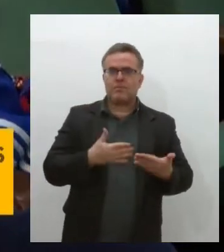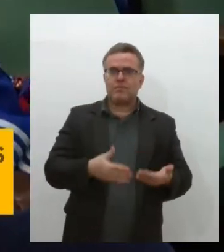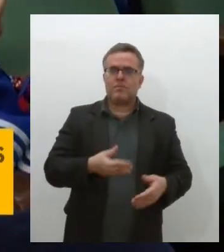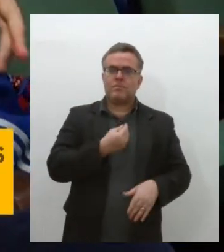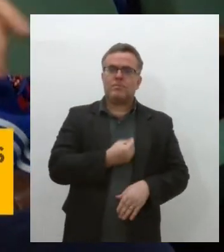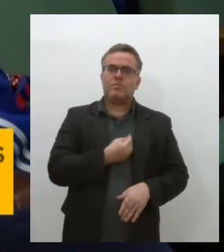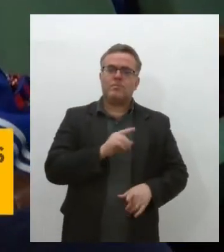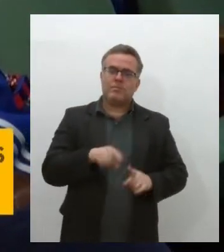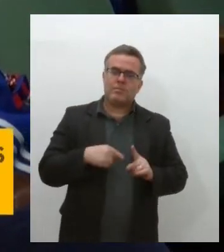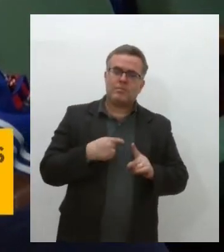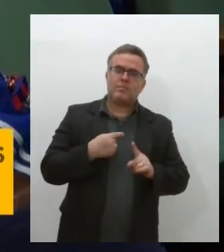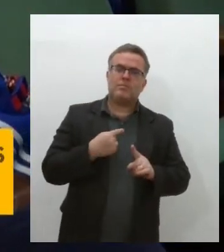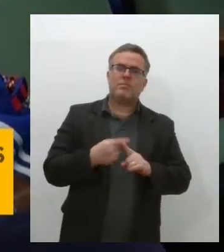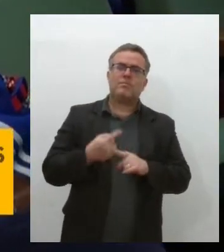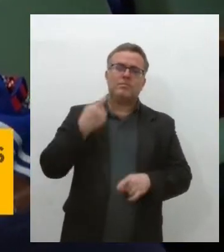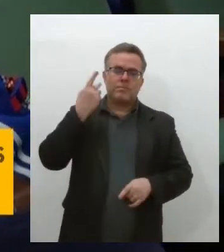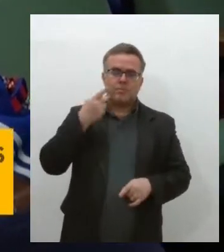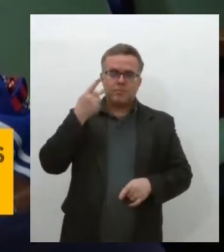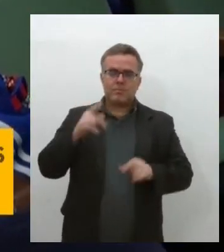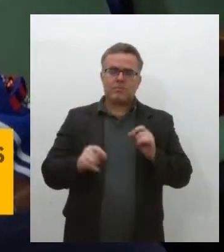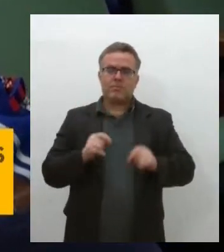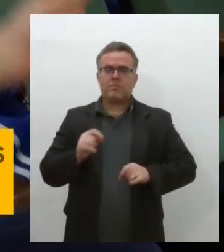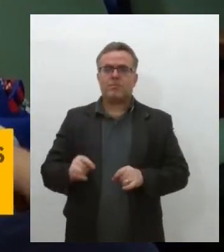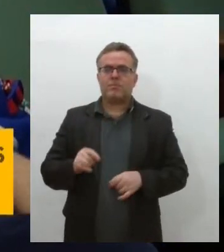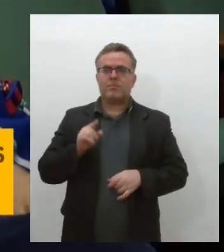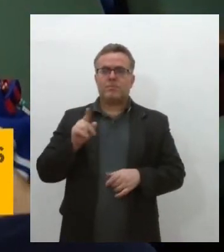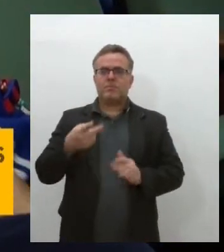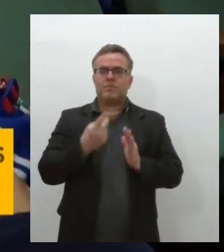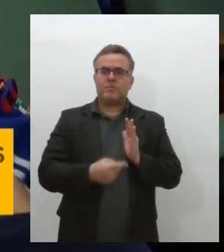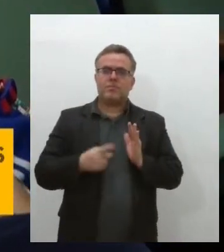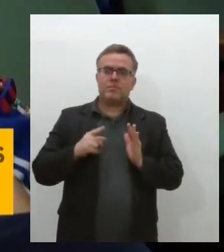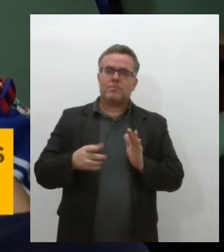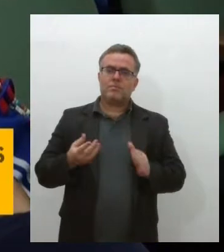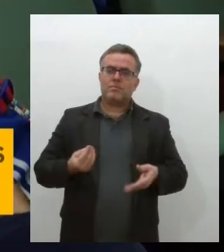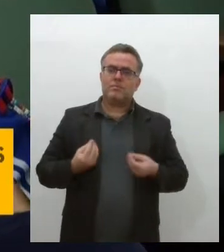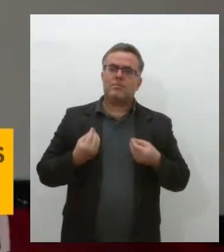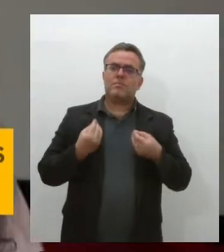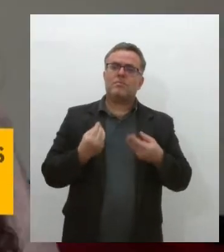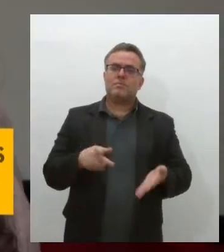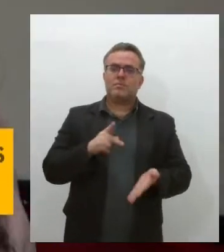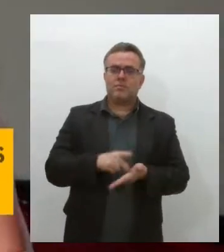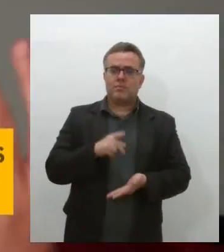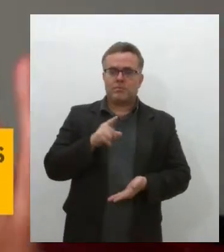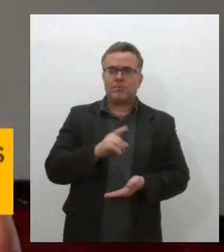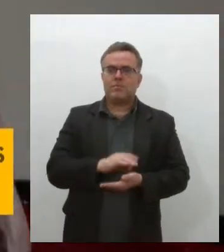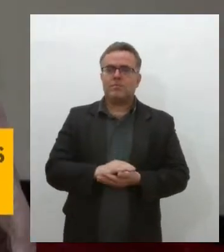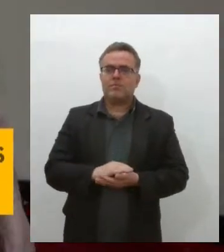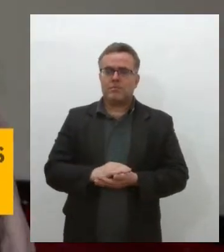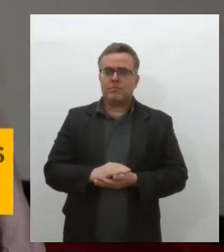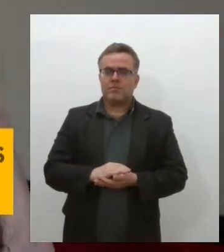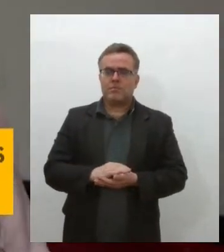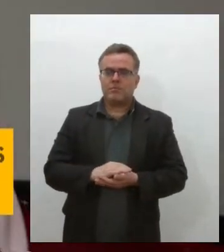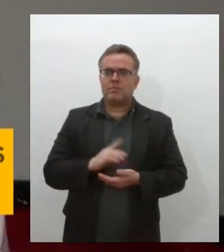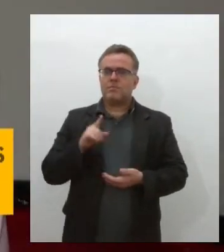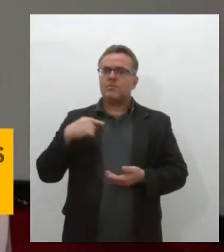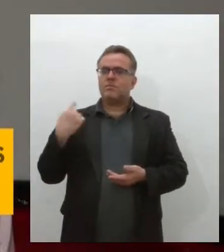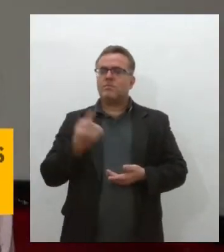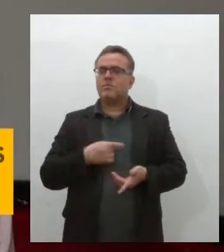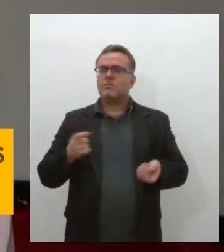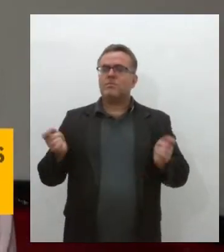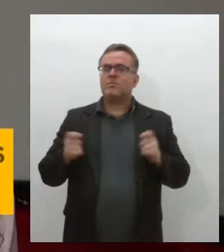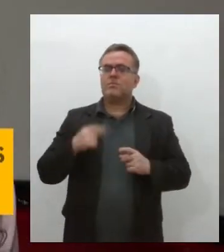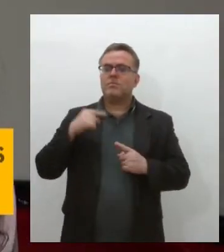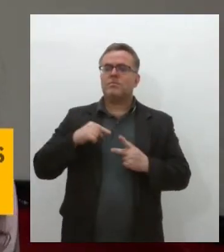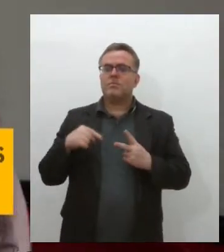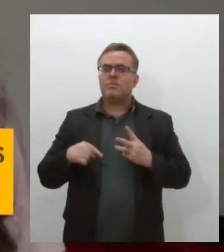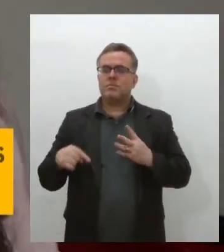do processo político. E esse projeto da LESE proporciona justamente isso. Mesmo que a gente tenha um mundo de possibilidades, ainda